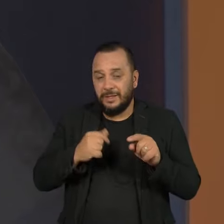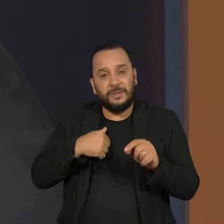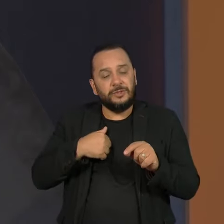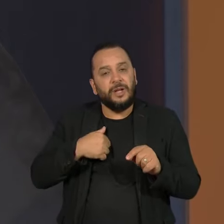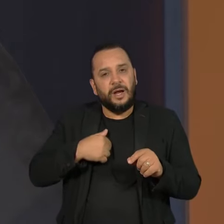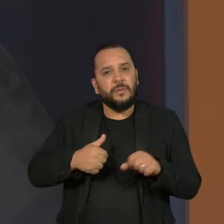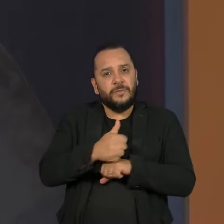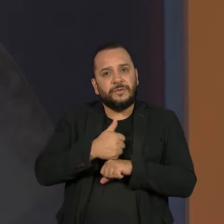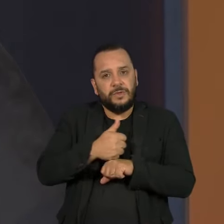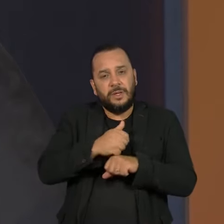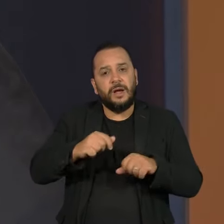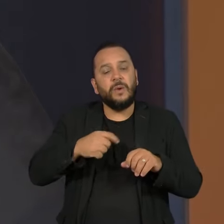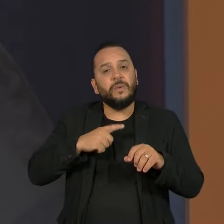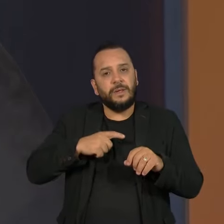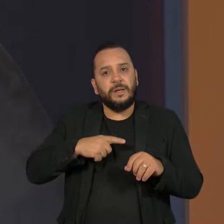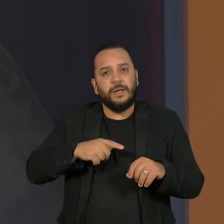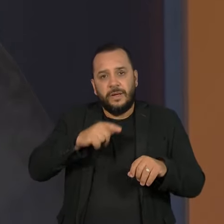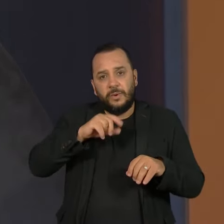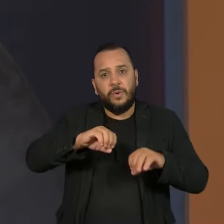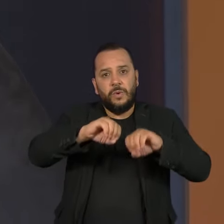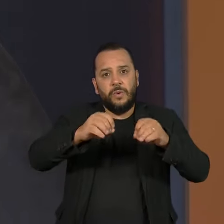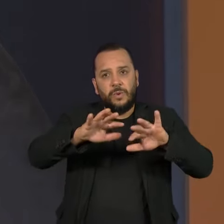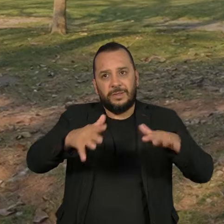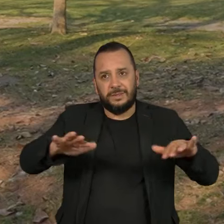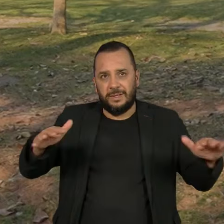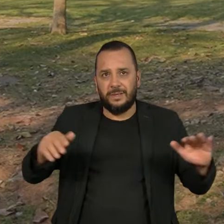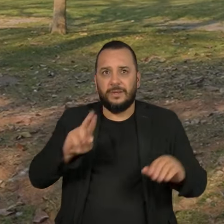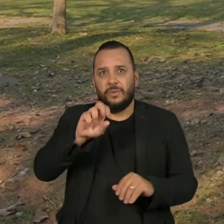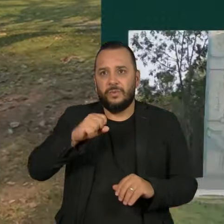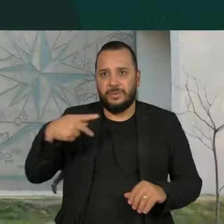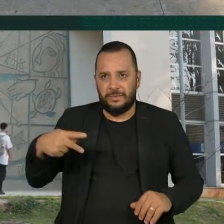oceanografia da USP, André Caloni. Vamos conhecê-lo.